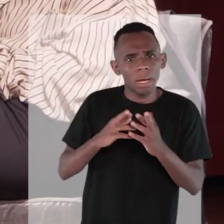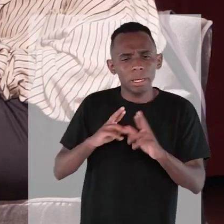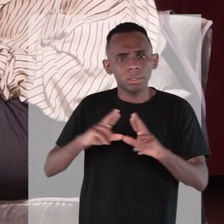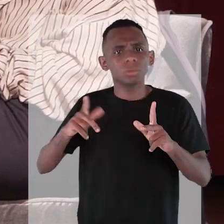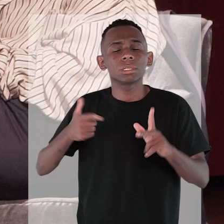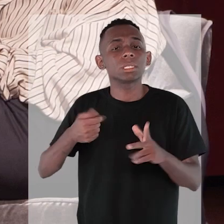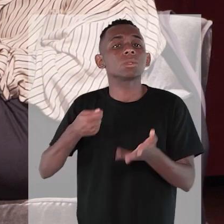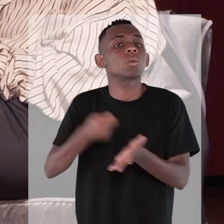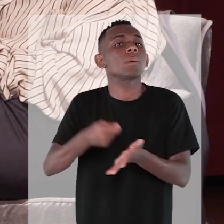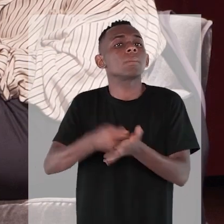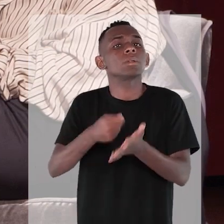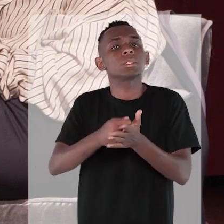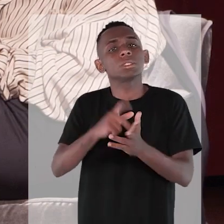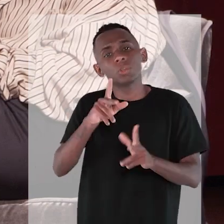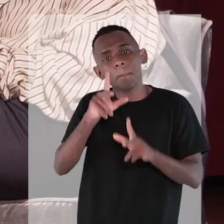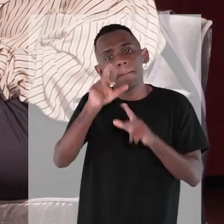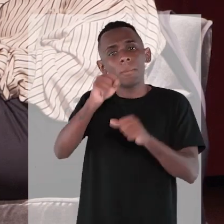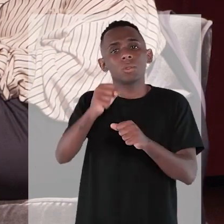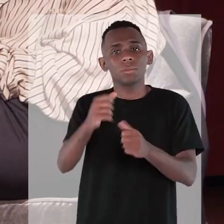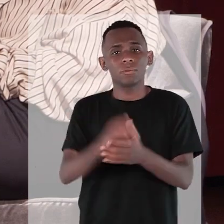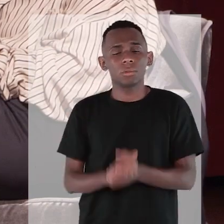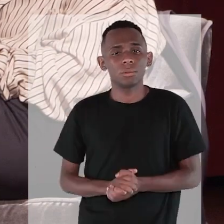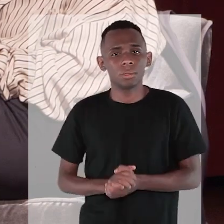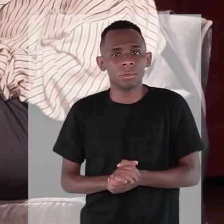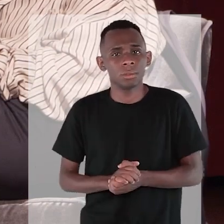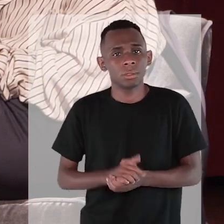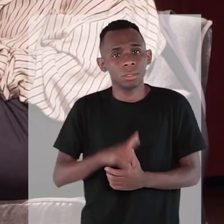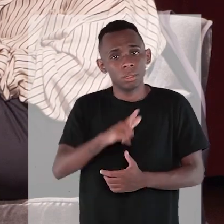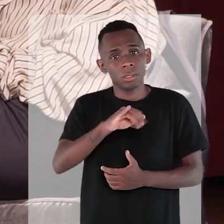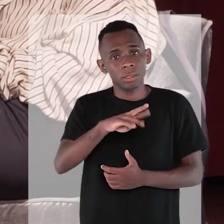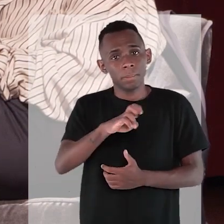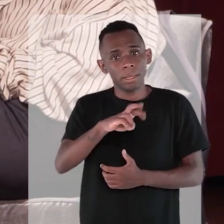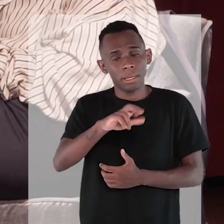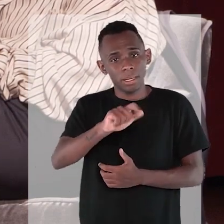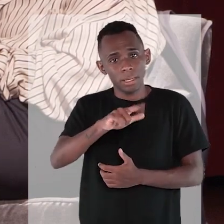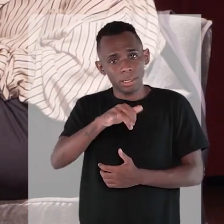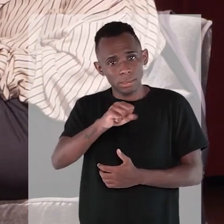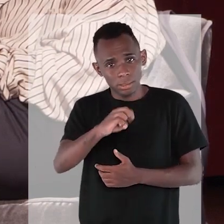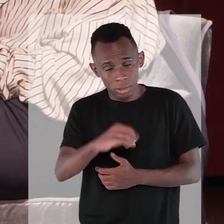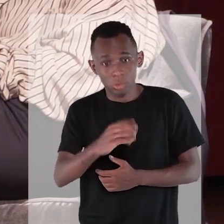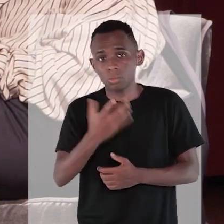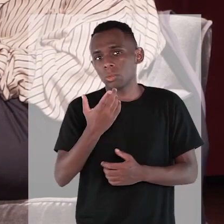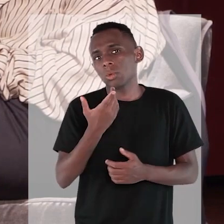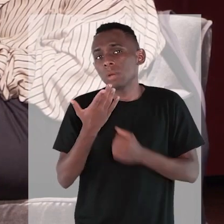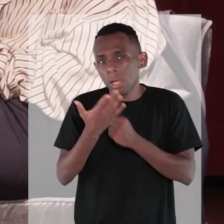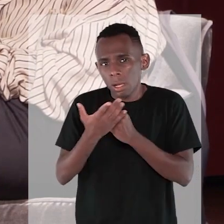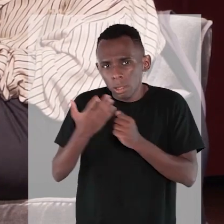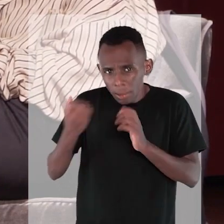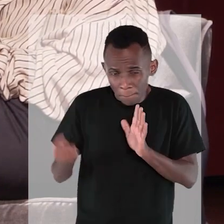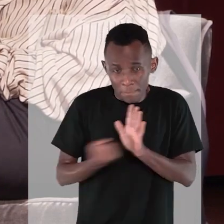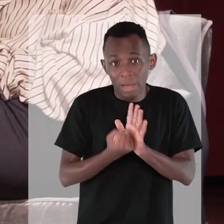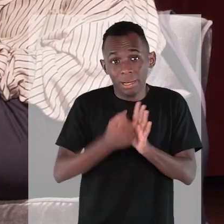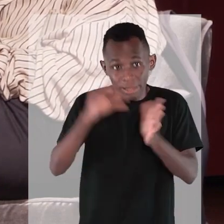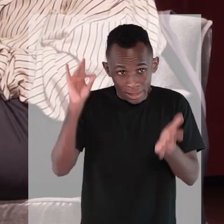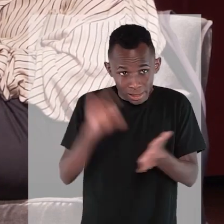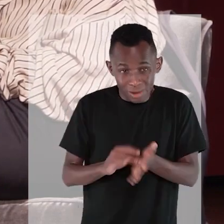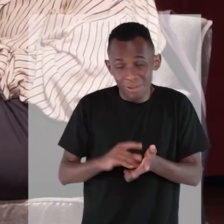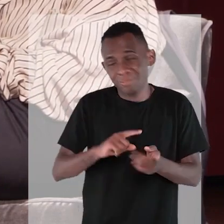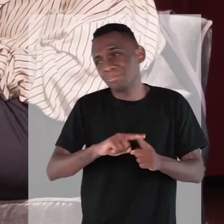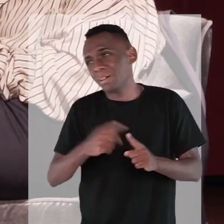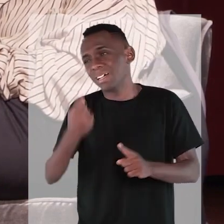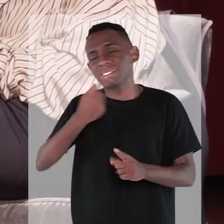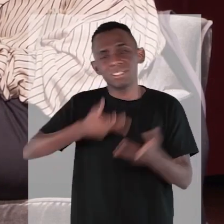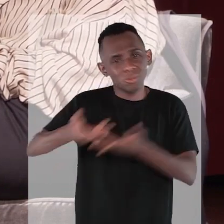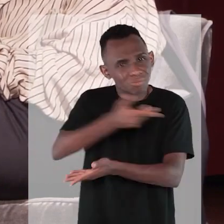poder. O liberalismo clássico nunca admitiria isso. O problema é que nós não estamos falando do